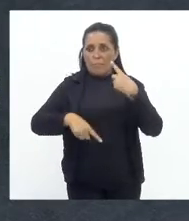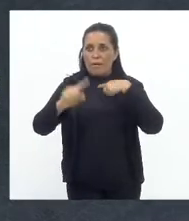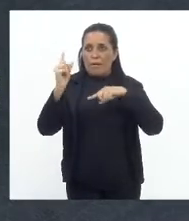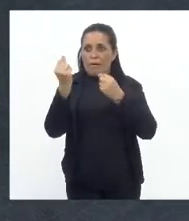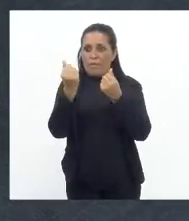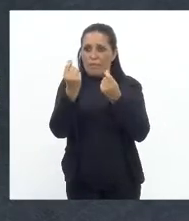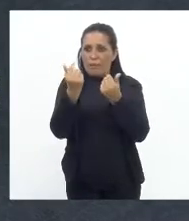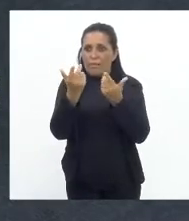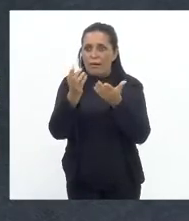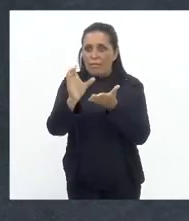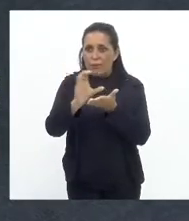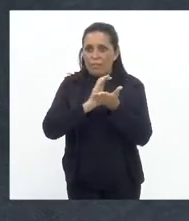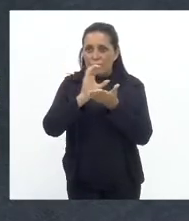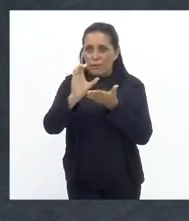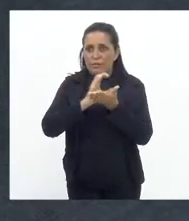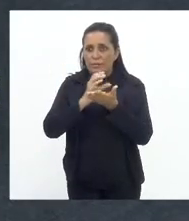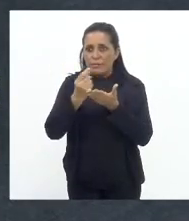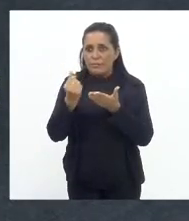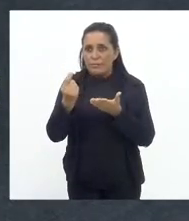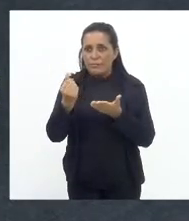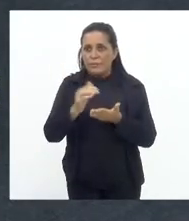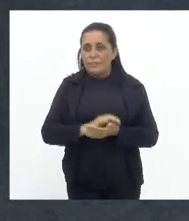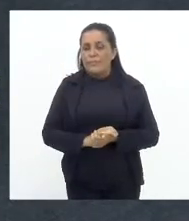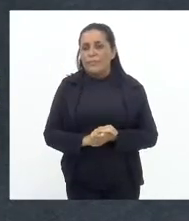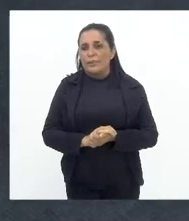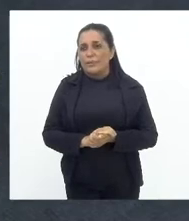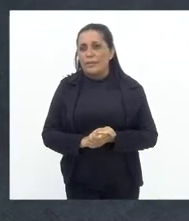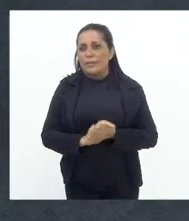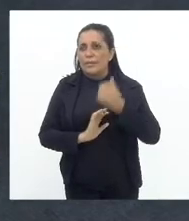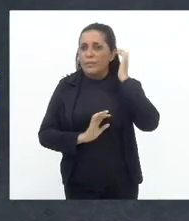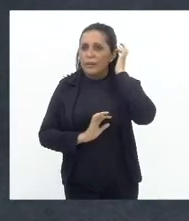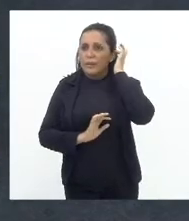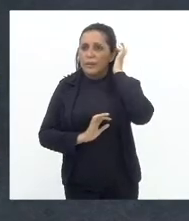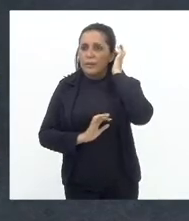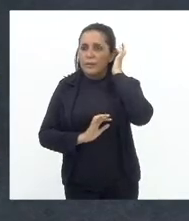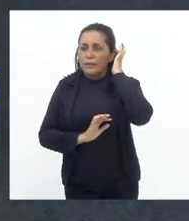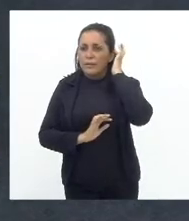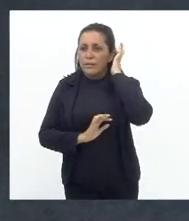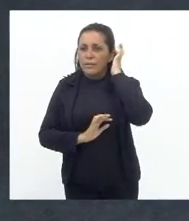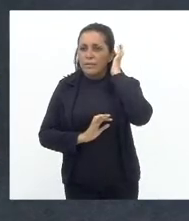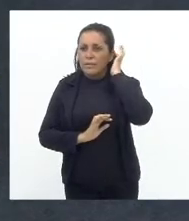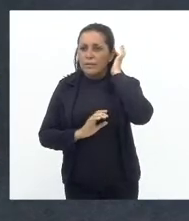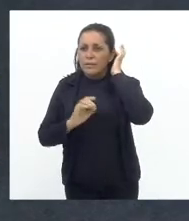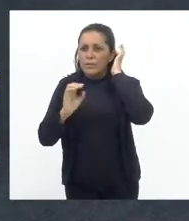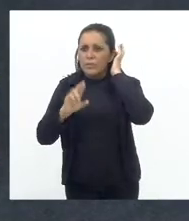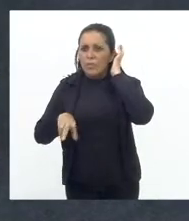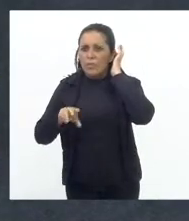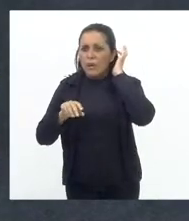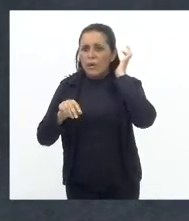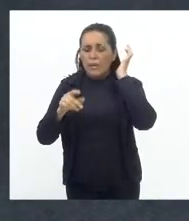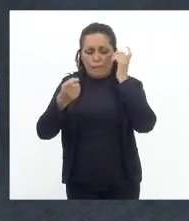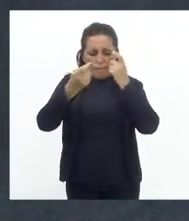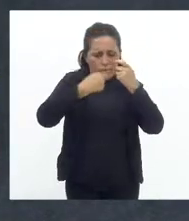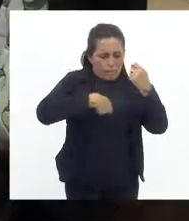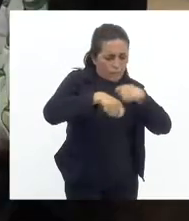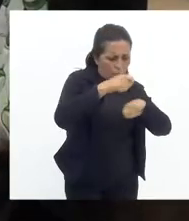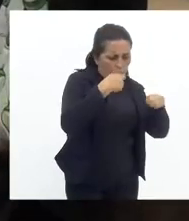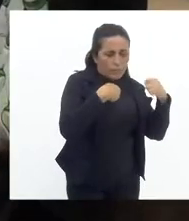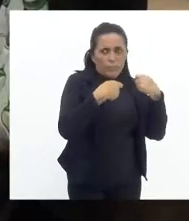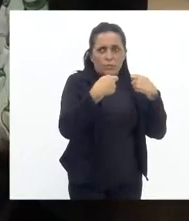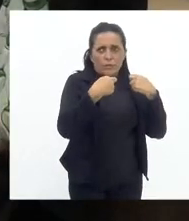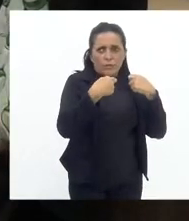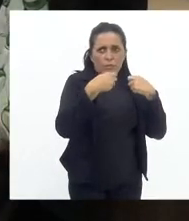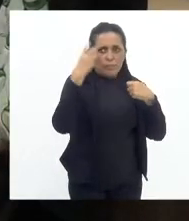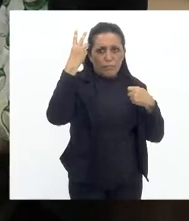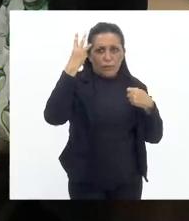que o deputado o lucro dessa história não é para investimento no lugar que a vereadora saiu que